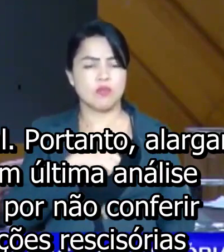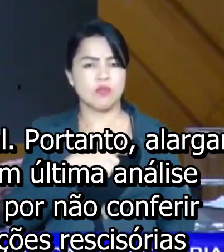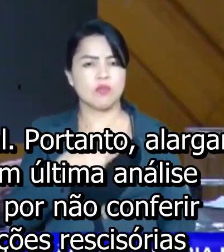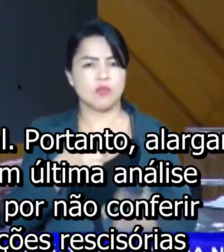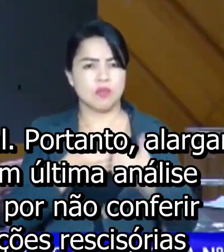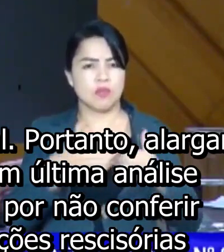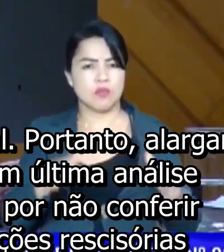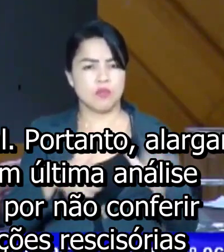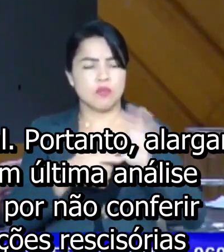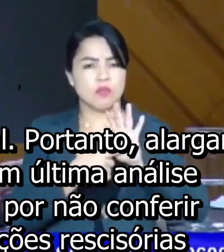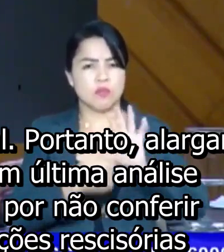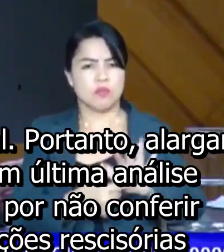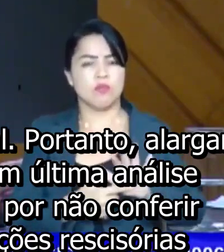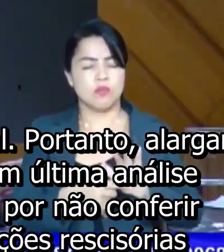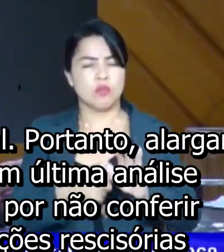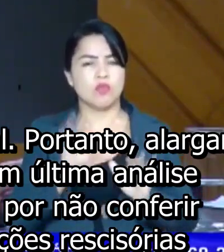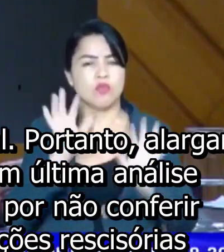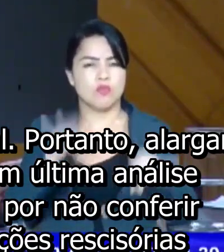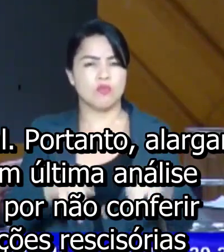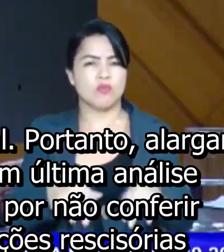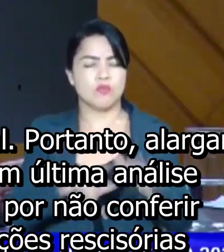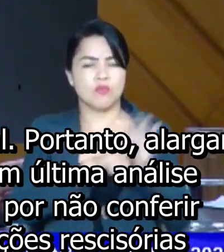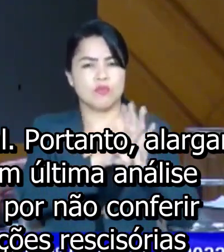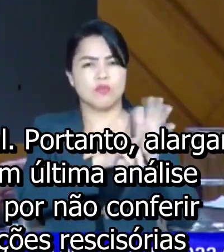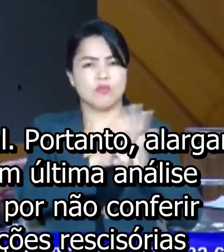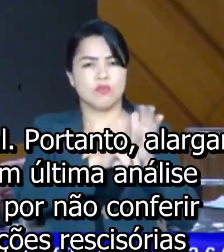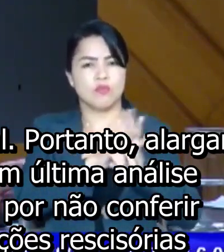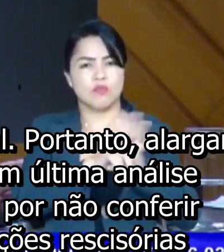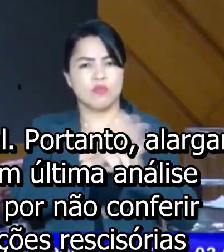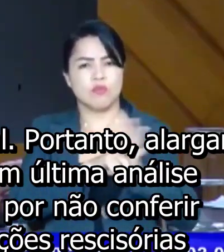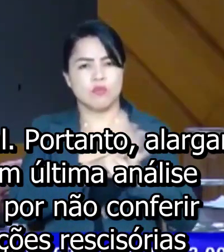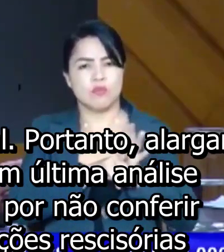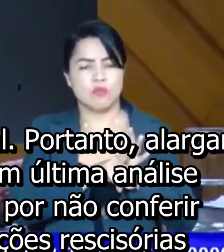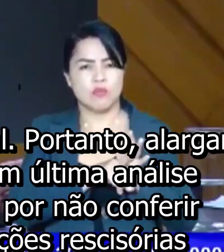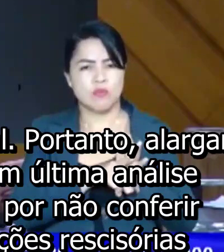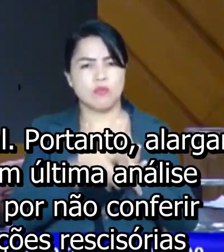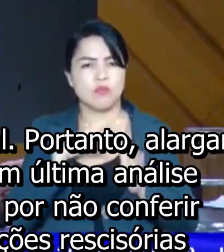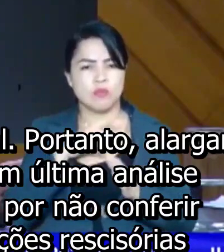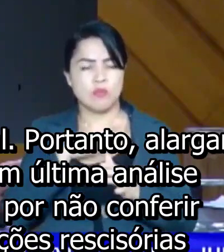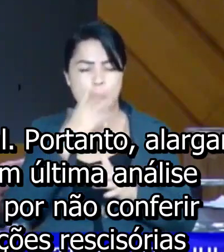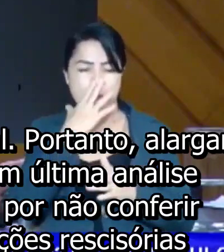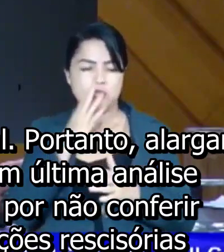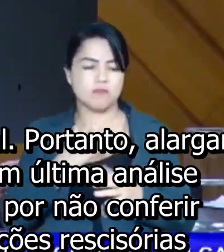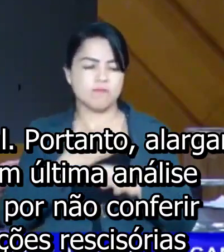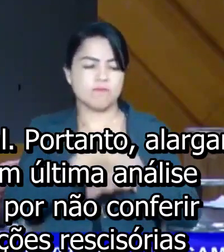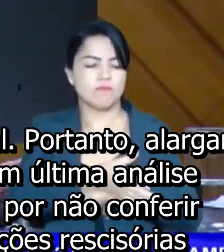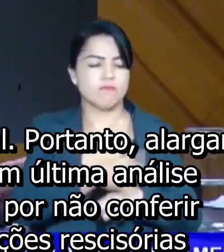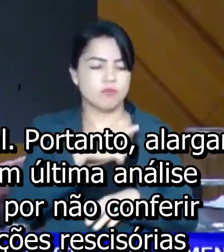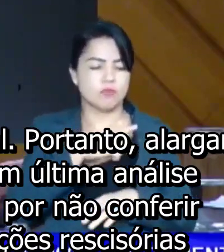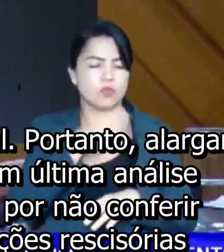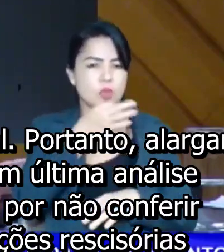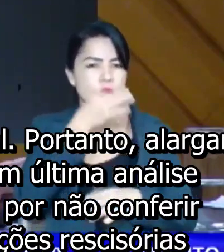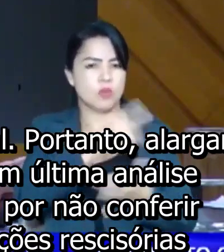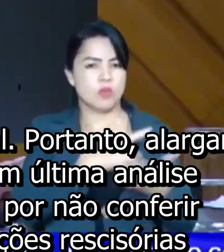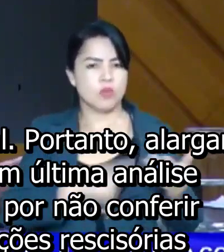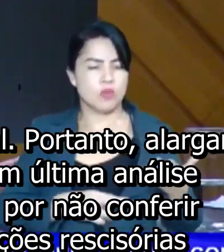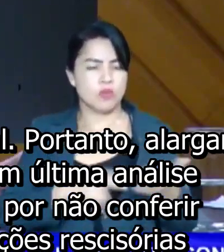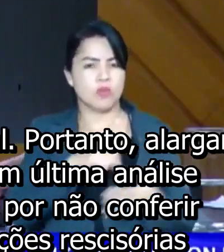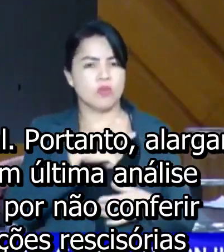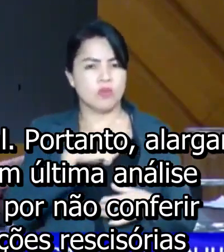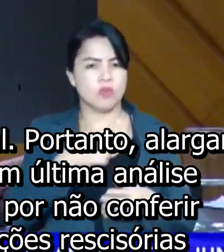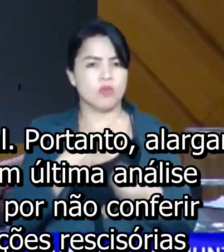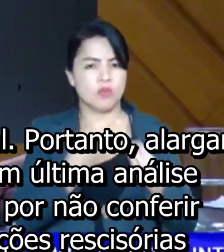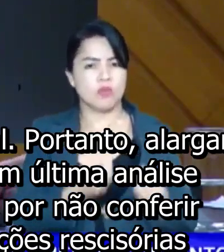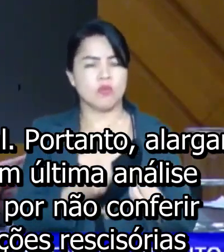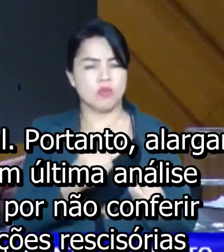consubstanciaria, em última análise, em infringir a liberdade de escolha do legislador, que optou por não conferir aos tribunais regionais competência